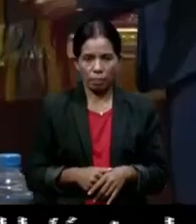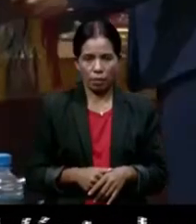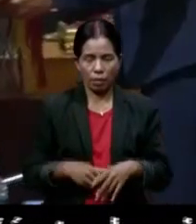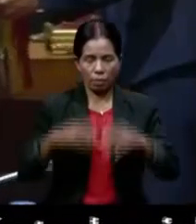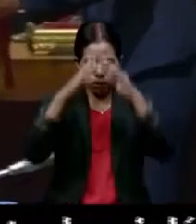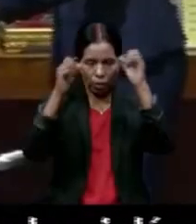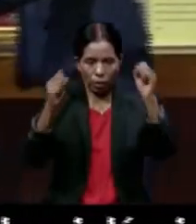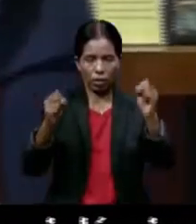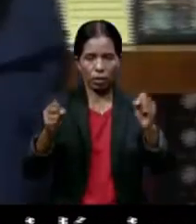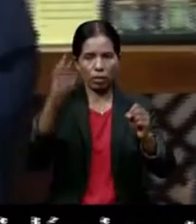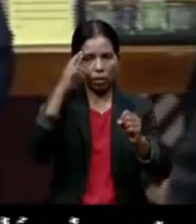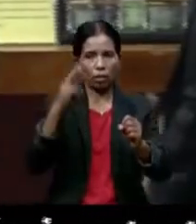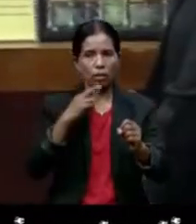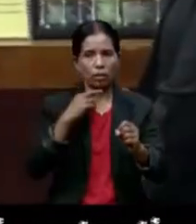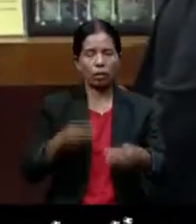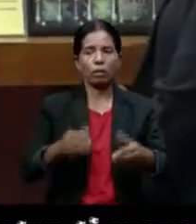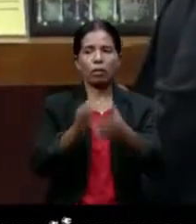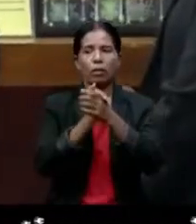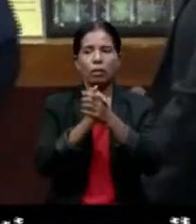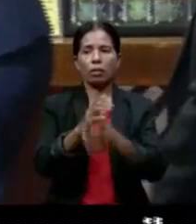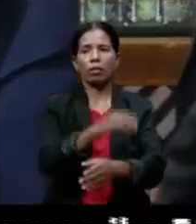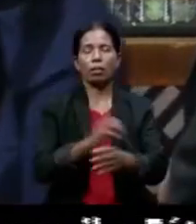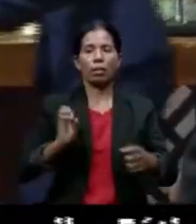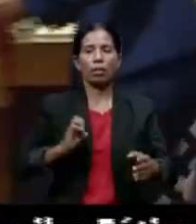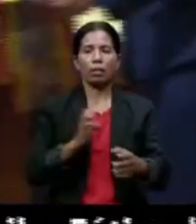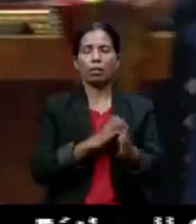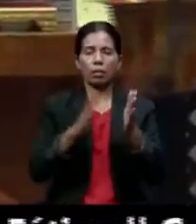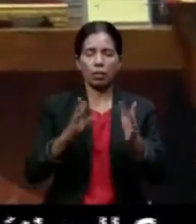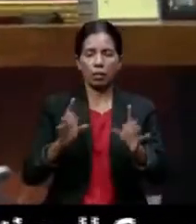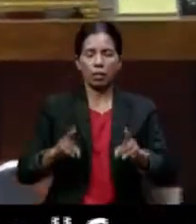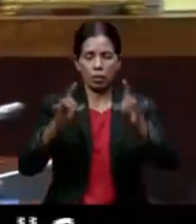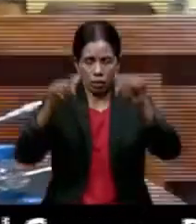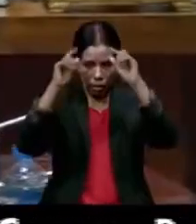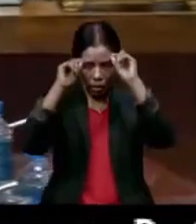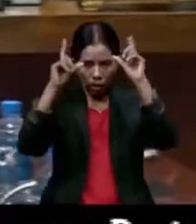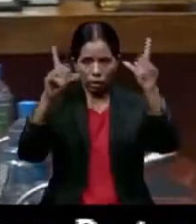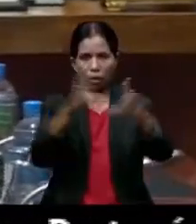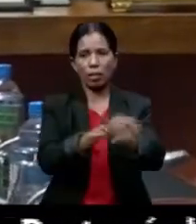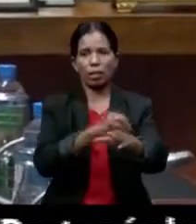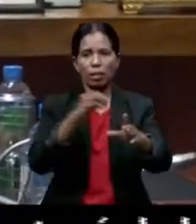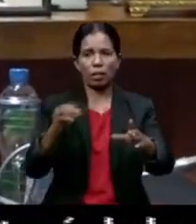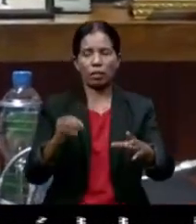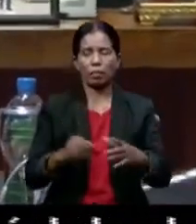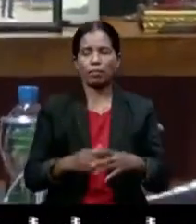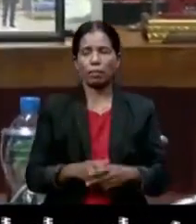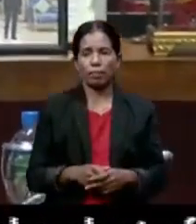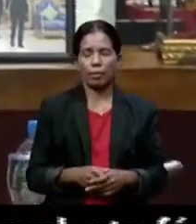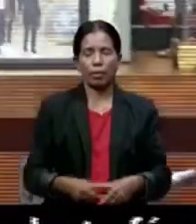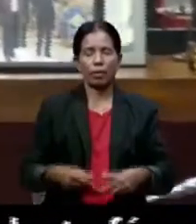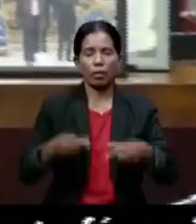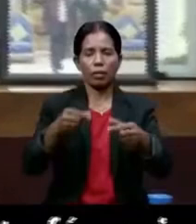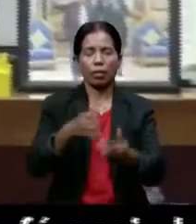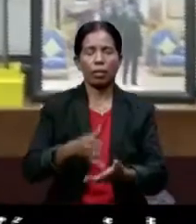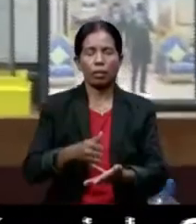Presidente da República Ramos Horta condecora adjunta embaixadora Austrália e Timor-Leste com medalha Ordem Timor-Leste. Condecoração nem no